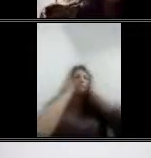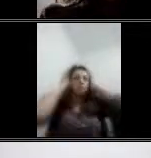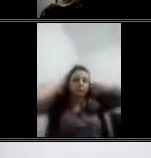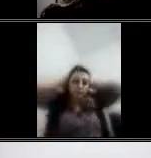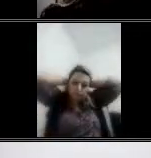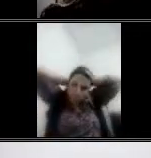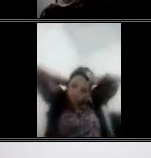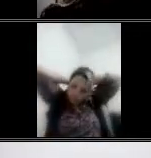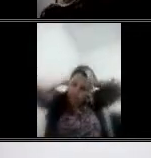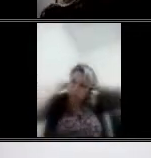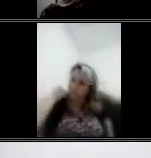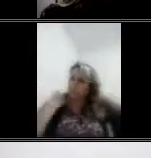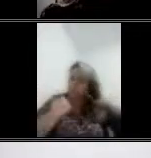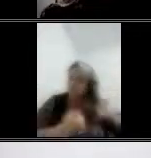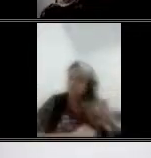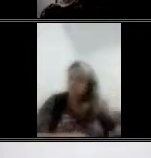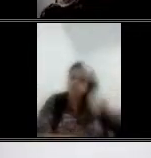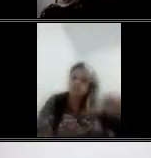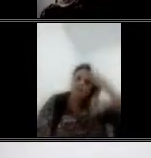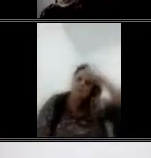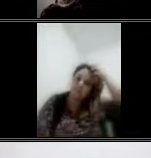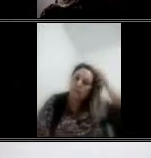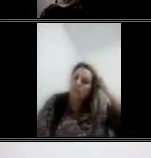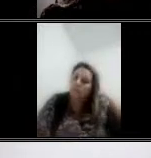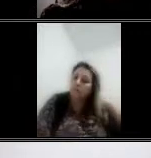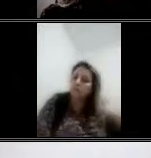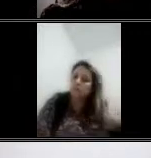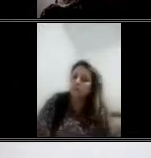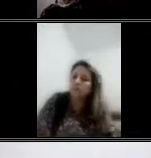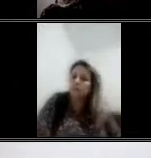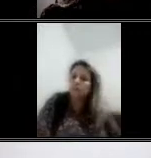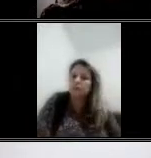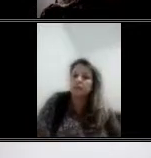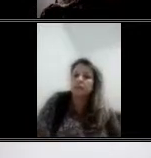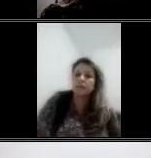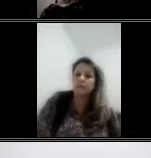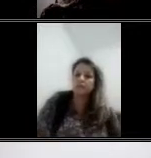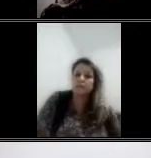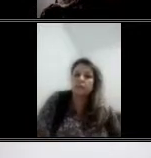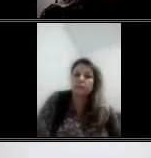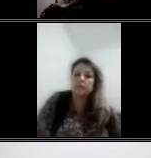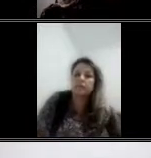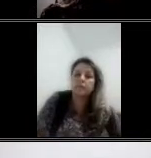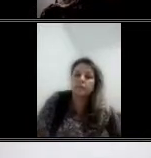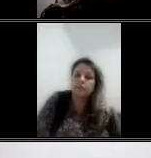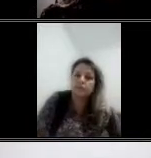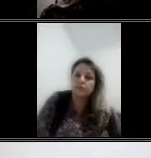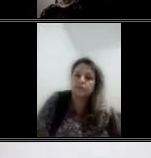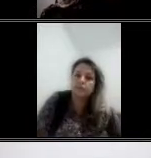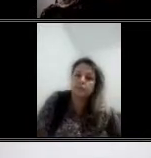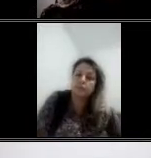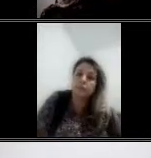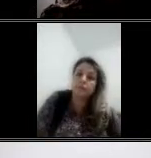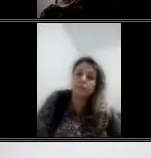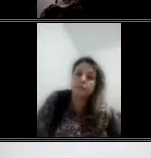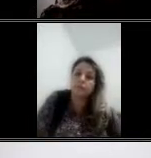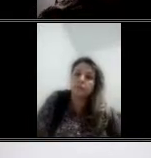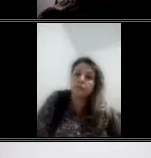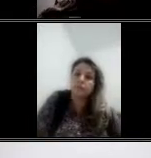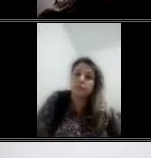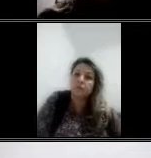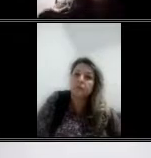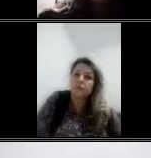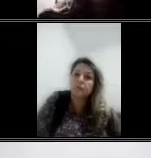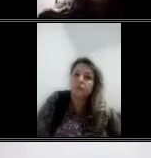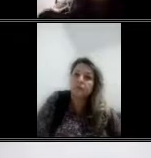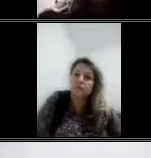TDAH. O diagnóstico é clínico e nós veremos esses critérios que a gente usa. E que tem um tratamento